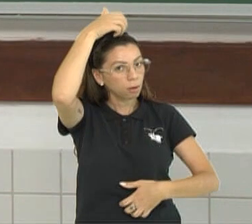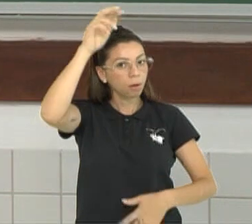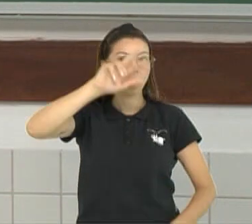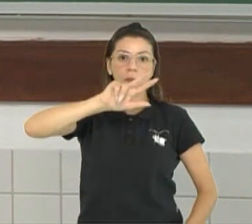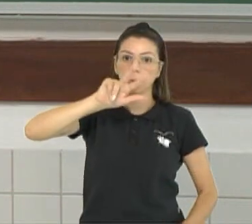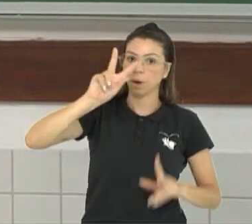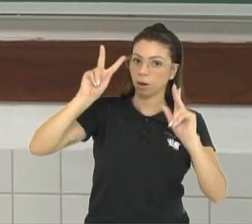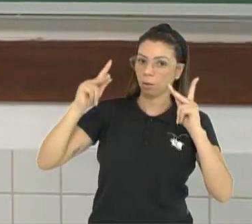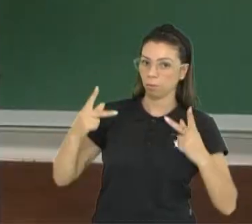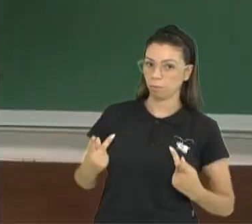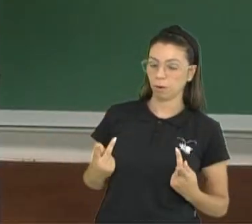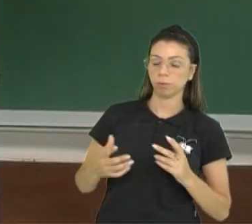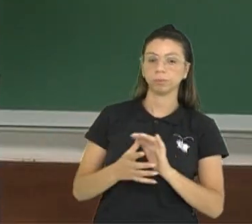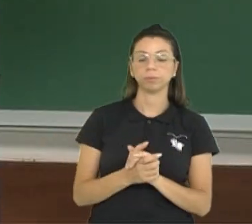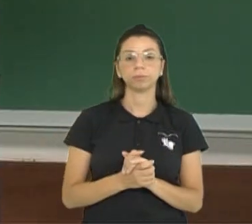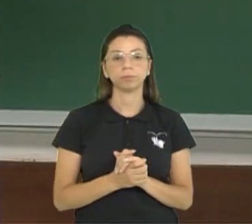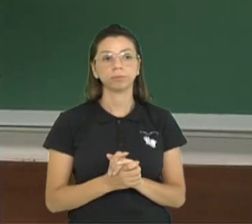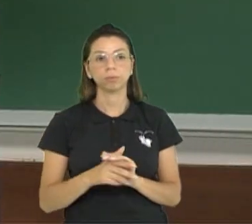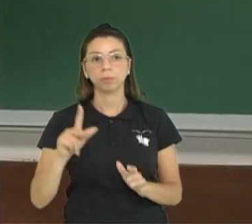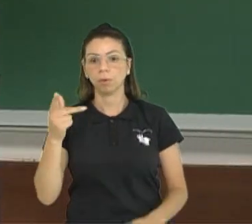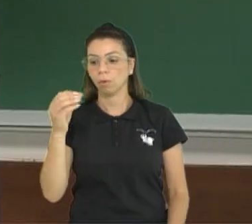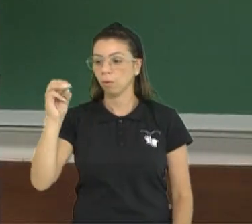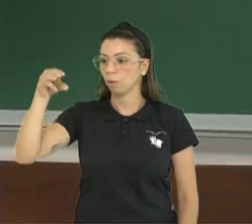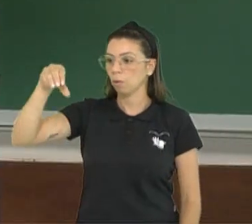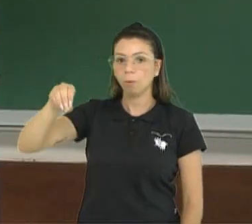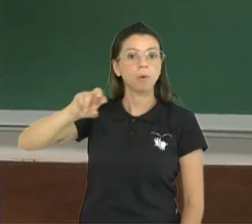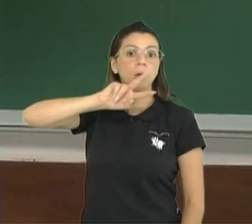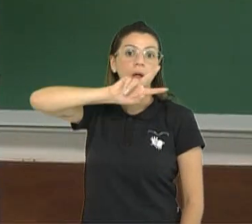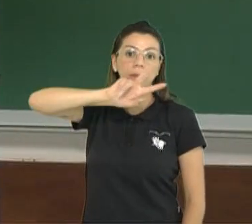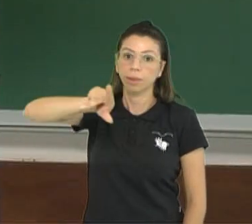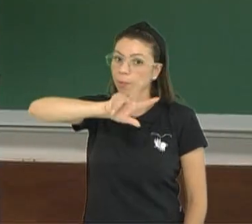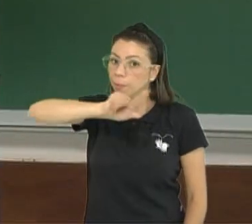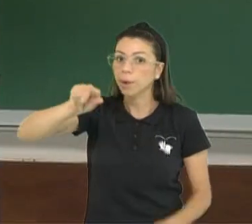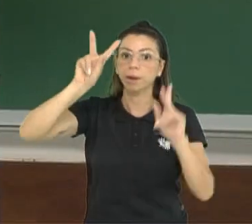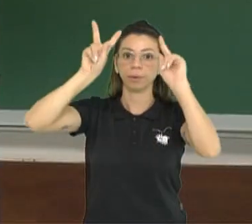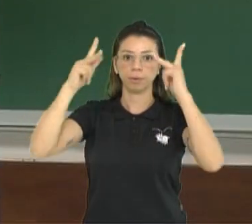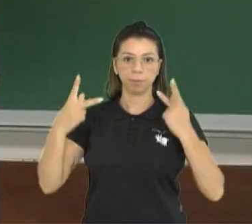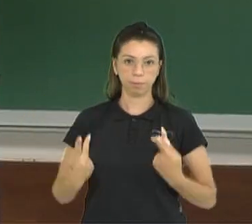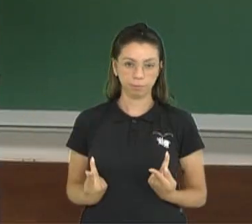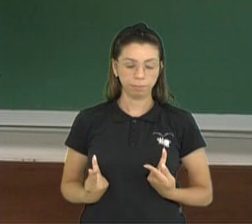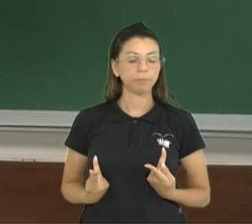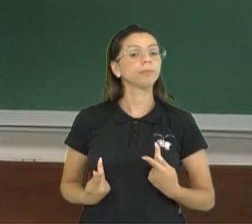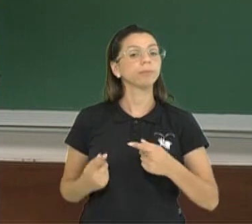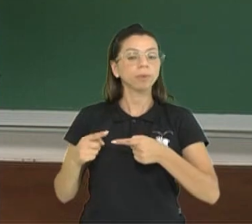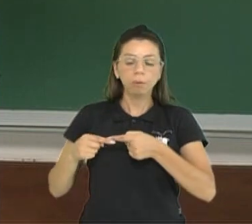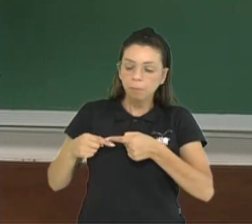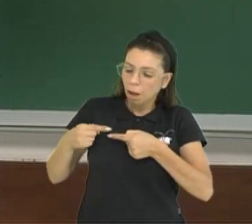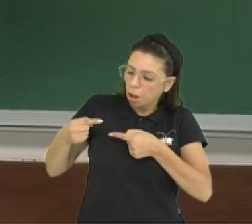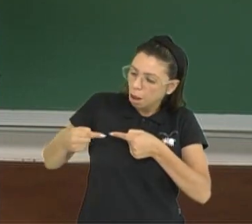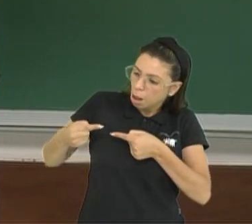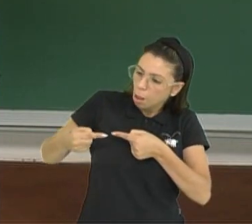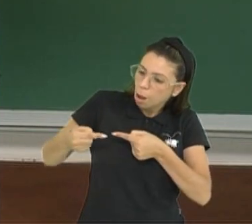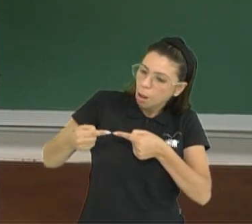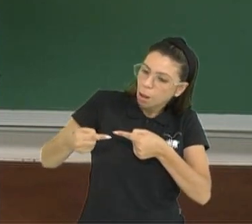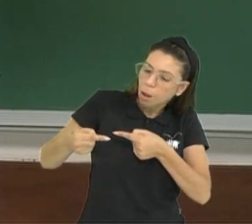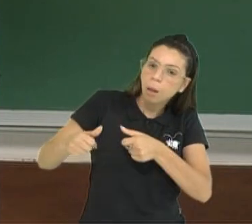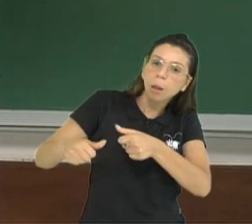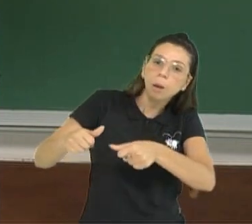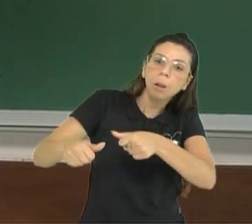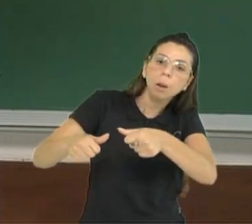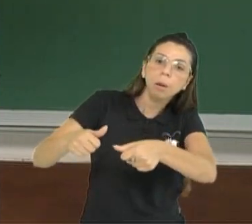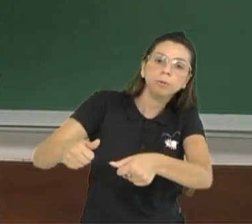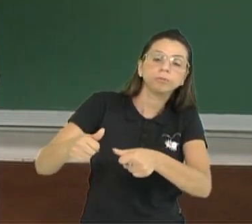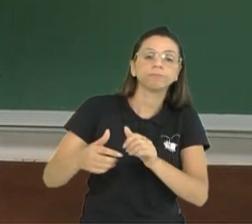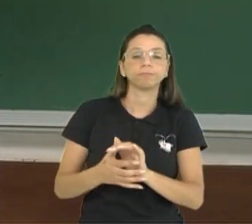era homem. Os hominídeos não eram homens, ok? A gente vai ainda ter um longo processo de